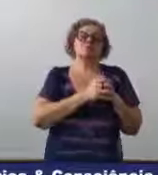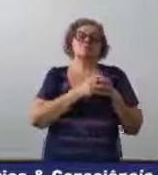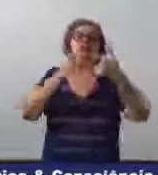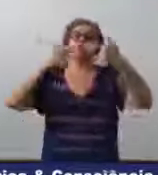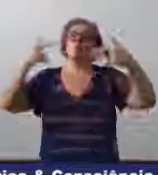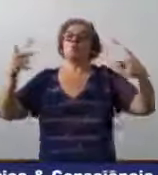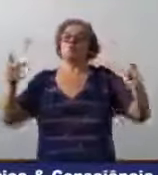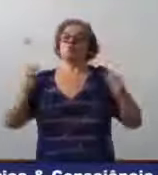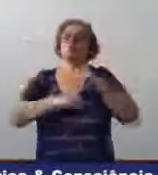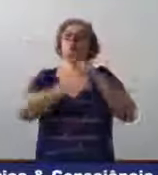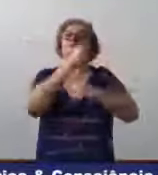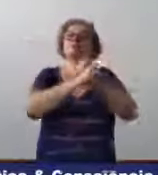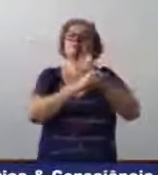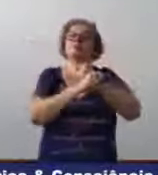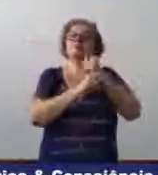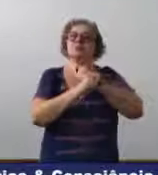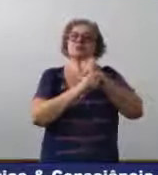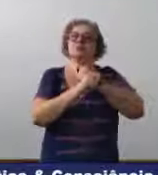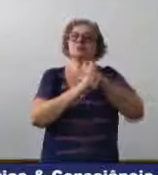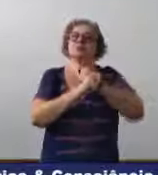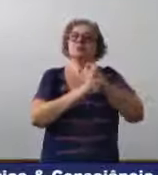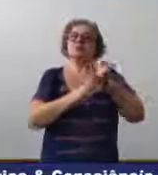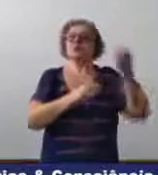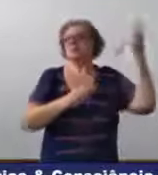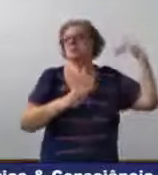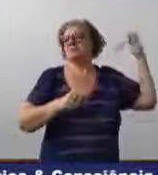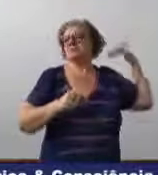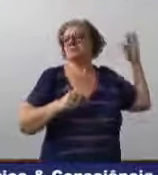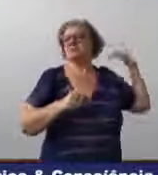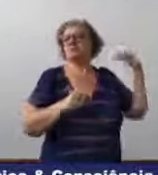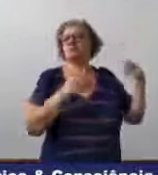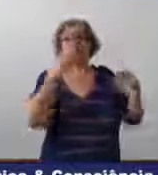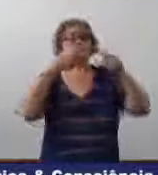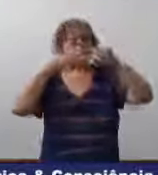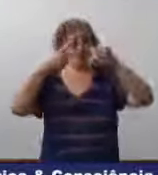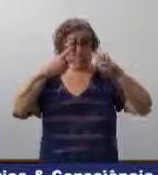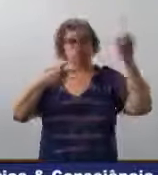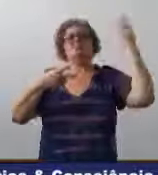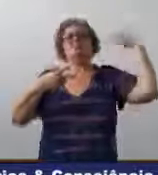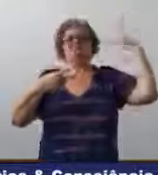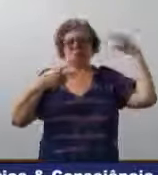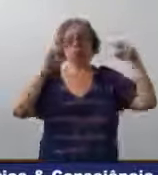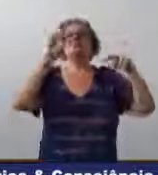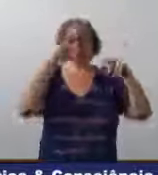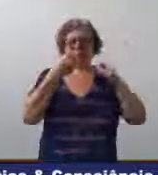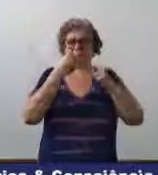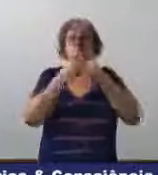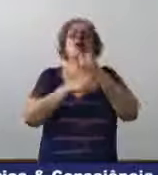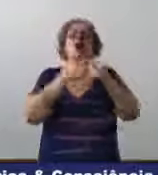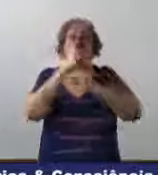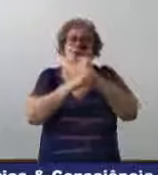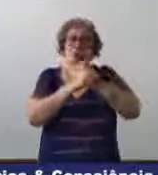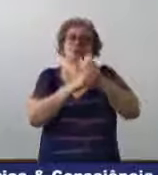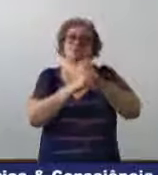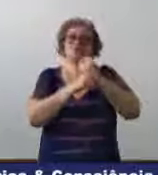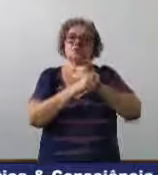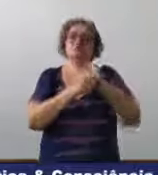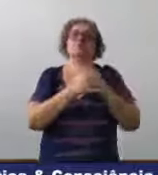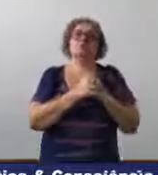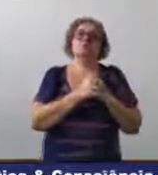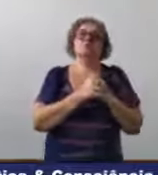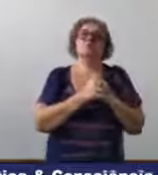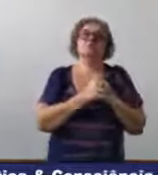que há alguns anos apenas, se retrocedermos 2 ou 3 décadas, seria considerado